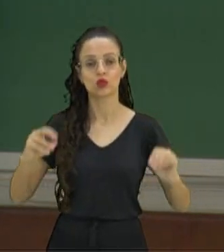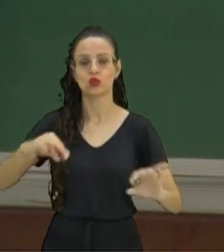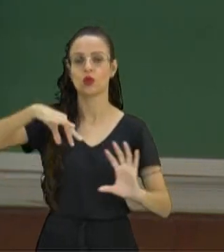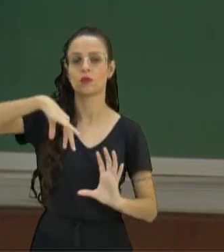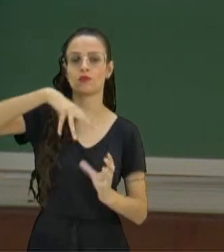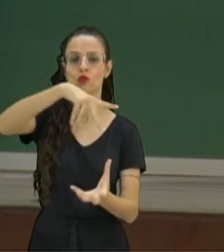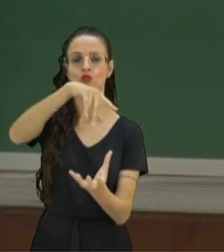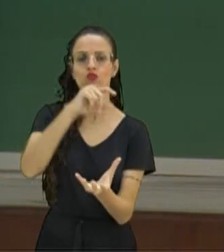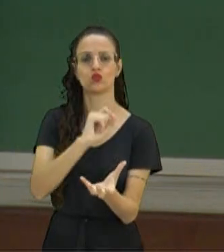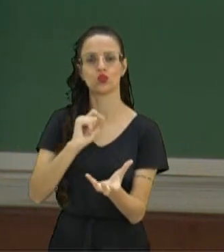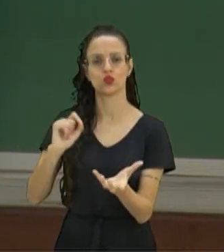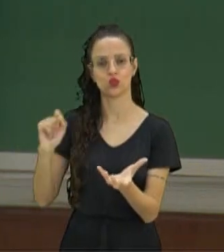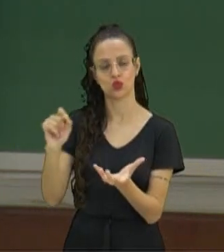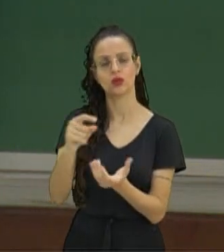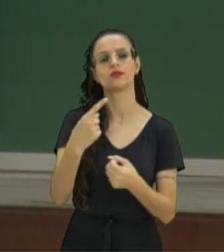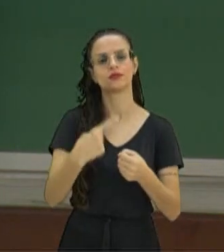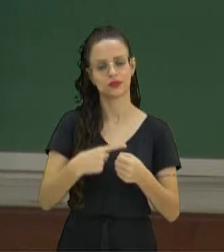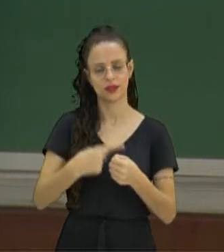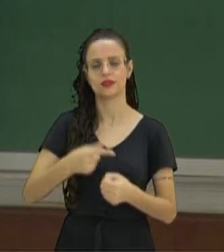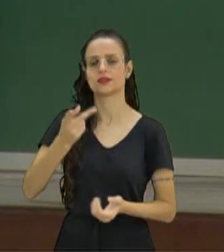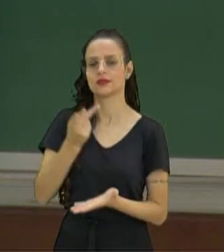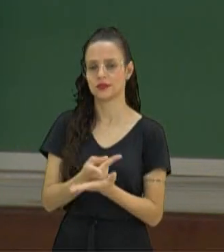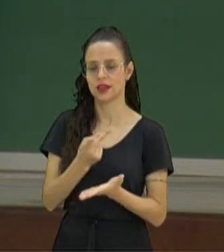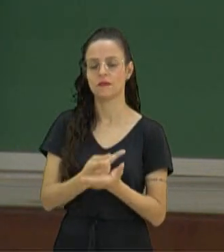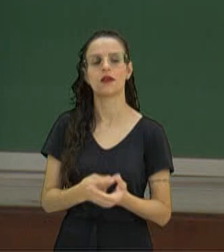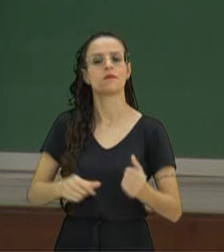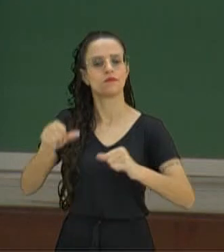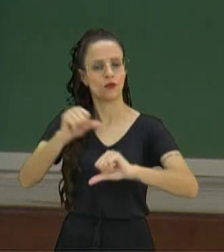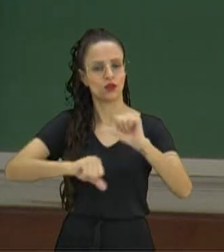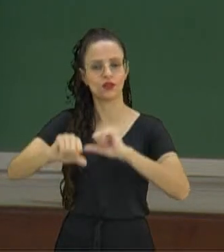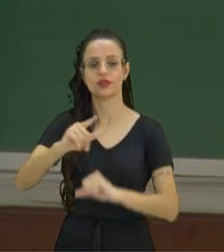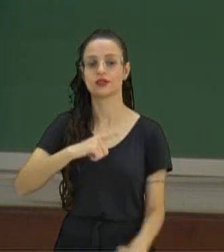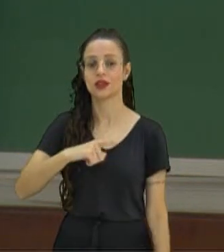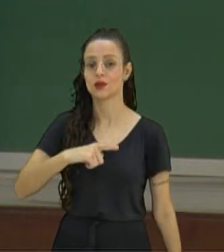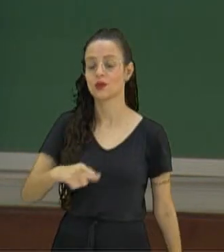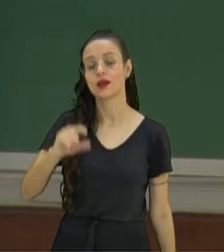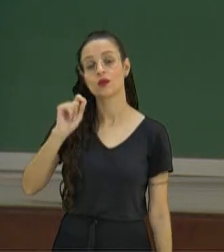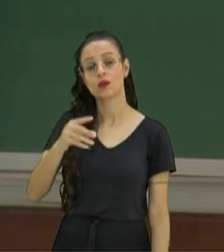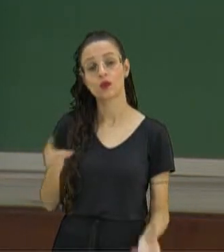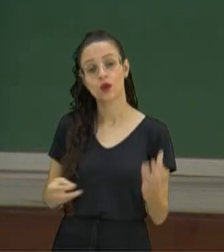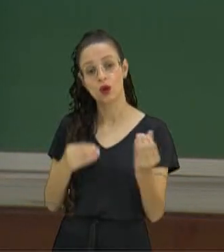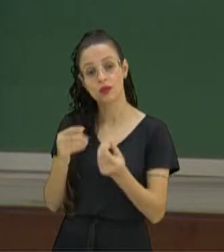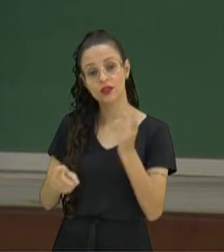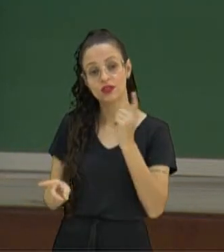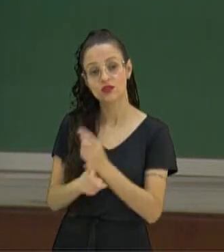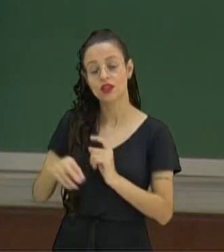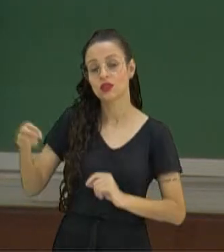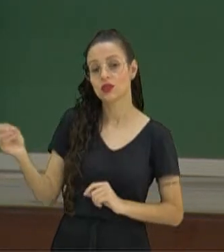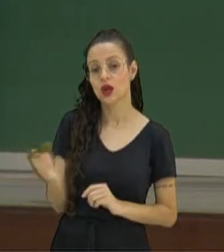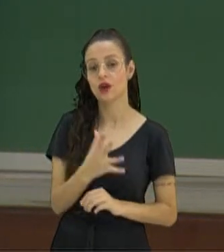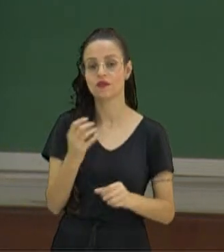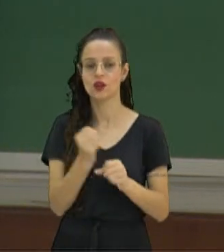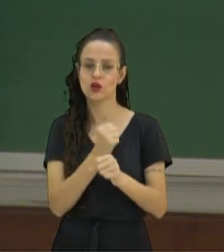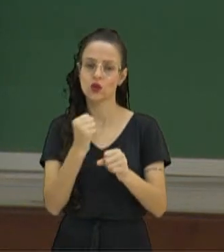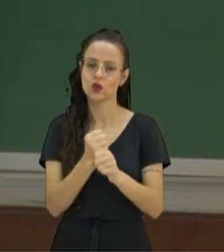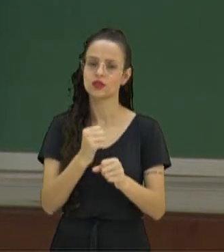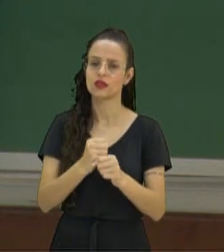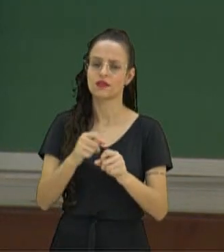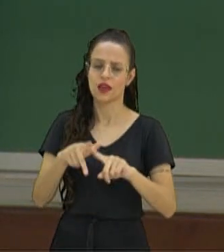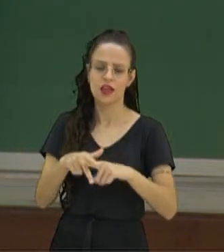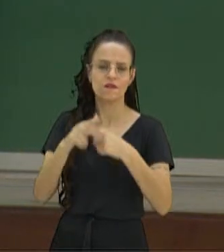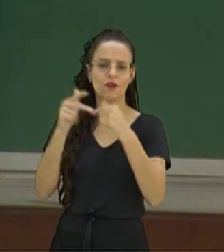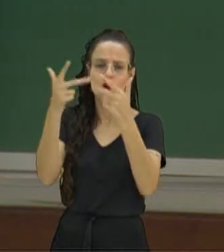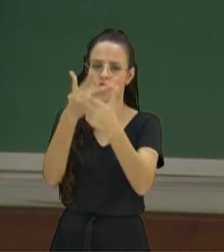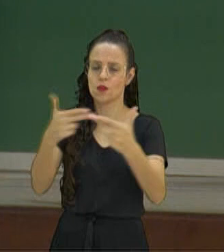mundo sempre vão ter modificações no espaço, são identificadas novas construções, reformas